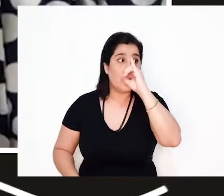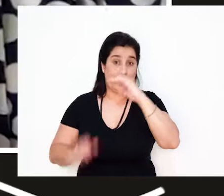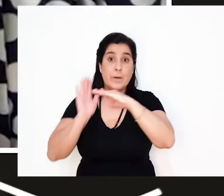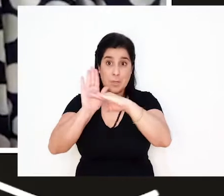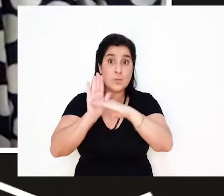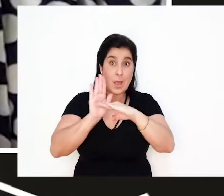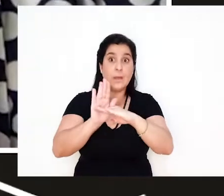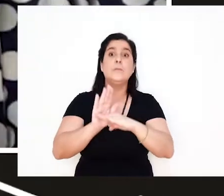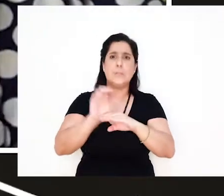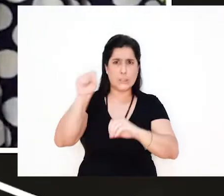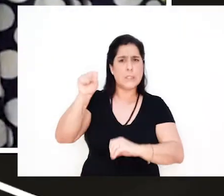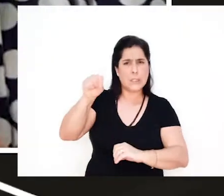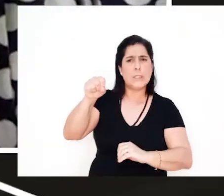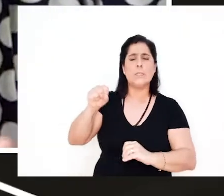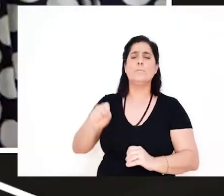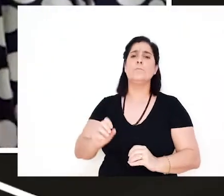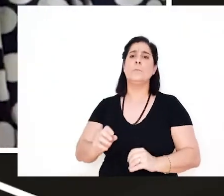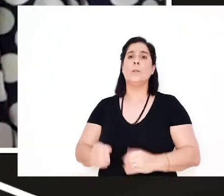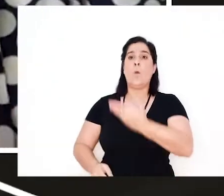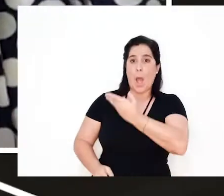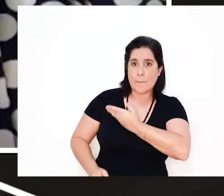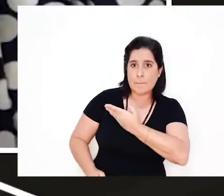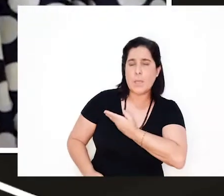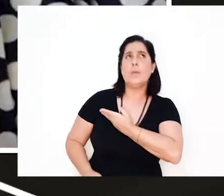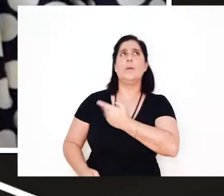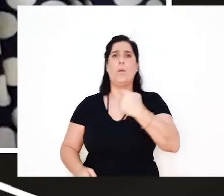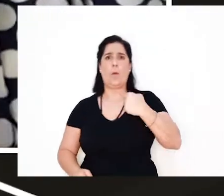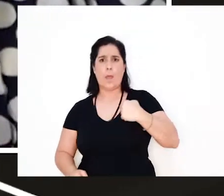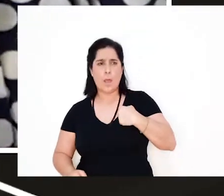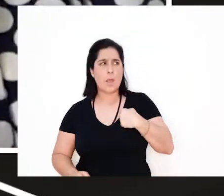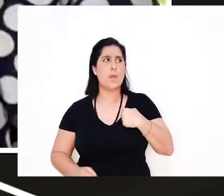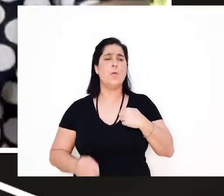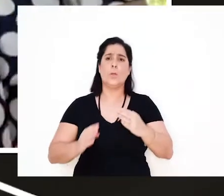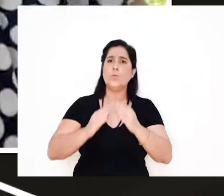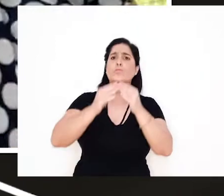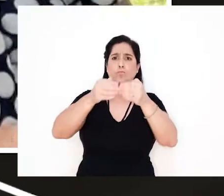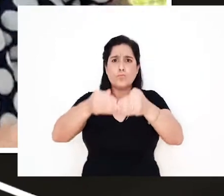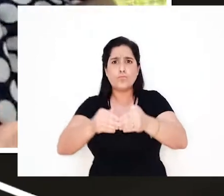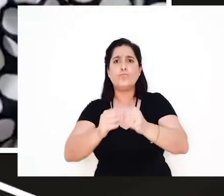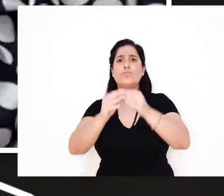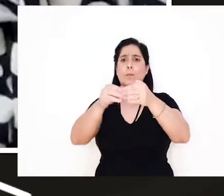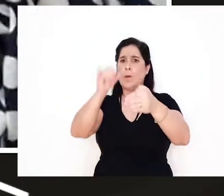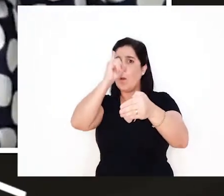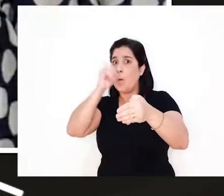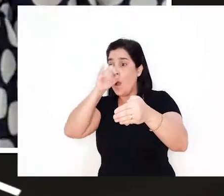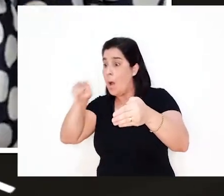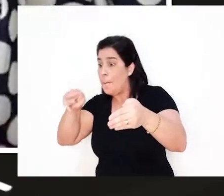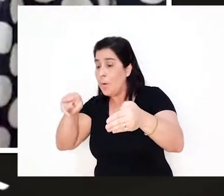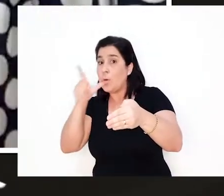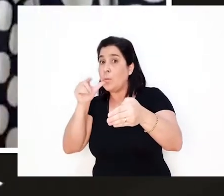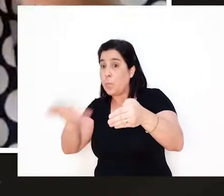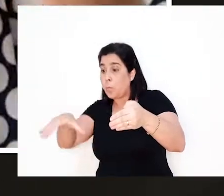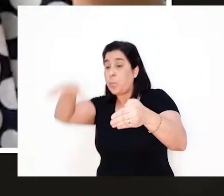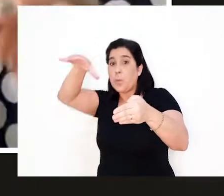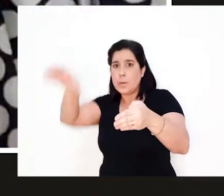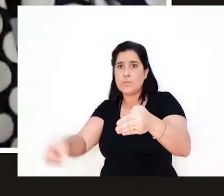Entrou dentro da canoa, o seu Caninha, mais outro senhor lá e eu. Eu era para pegar os porcos. Ia pegando e jogando para